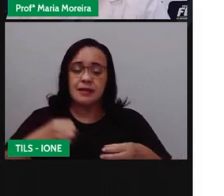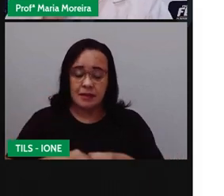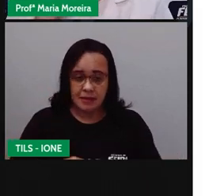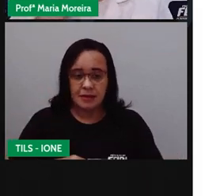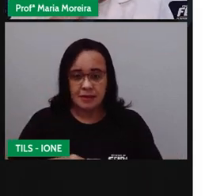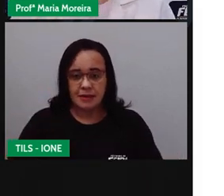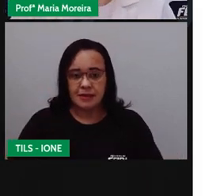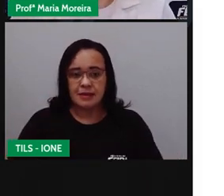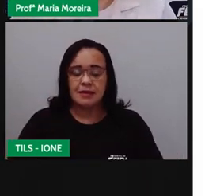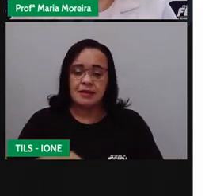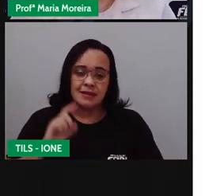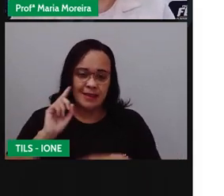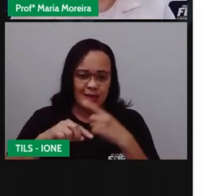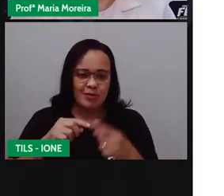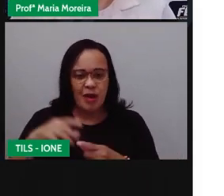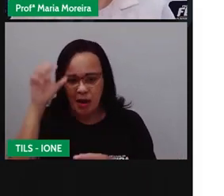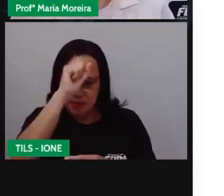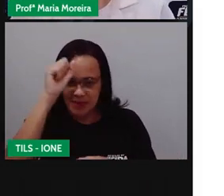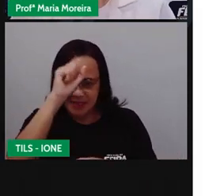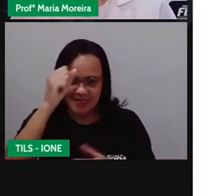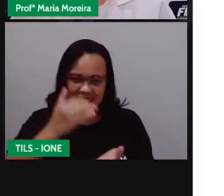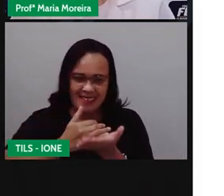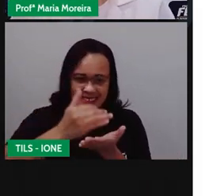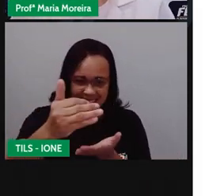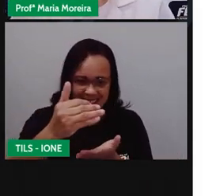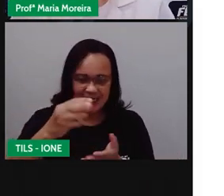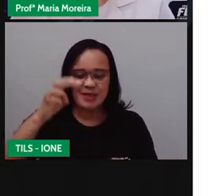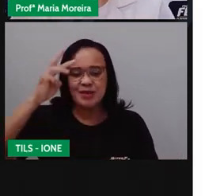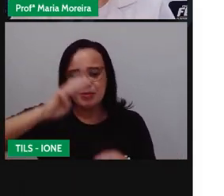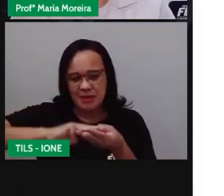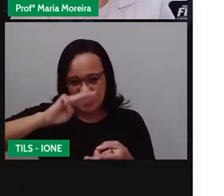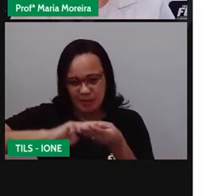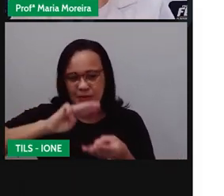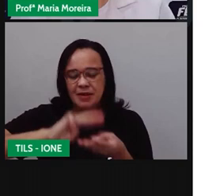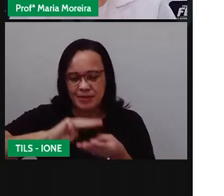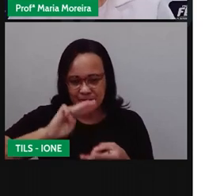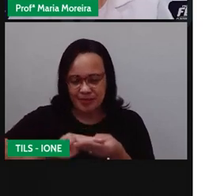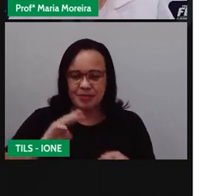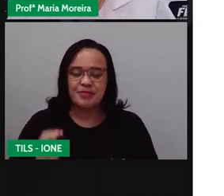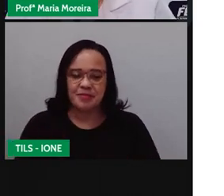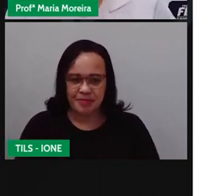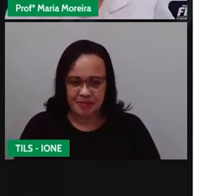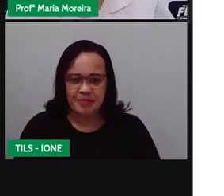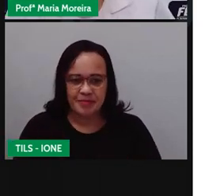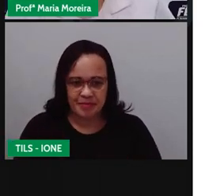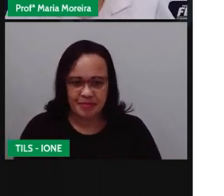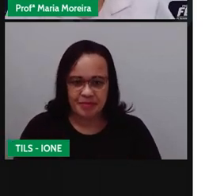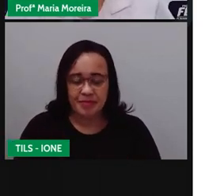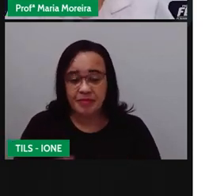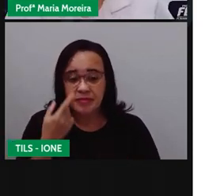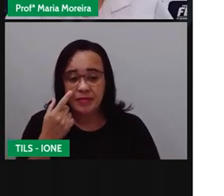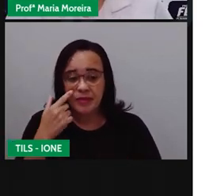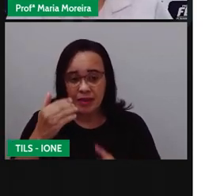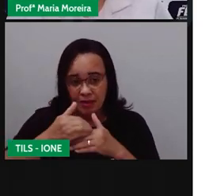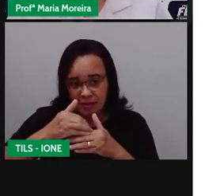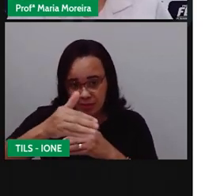3, 3, mais 3, mais 3. A gente vai aprender isso daqui a pouco na nossa aula de matemática, tá? Vamos aqui